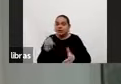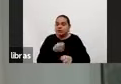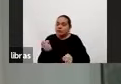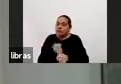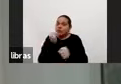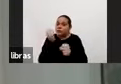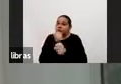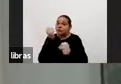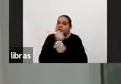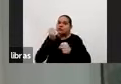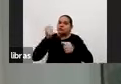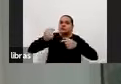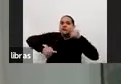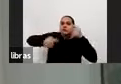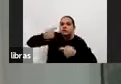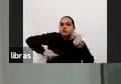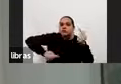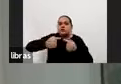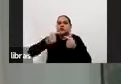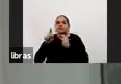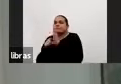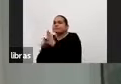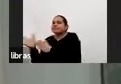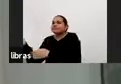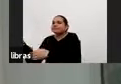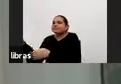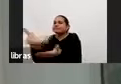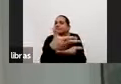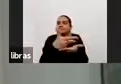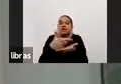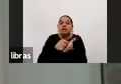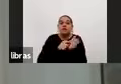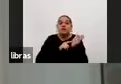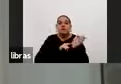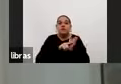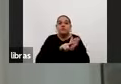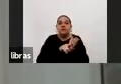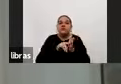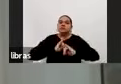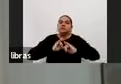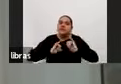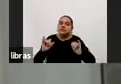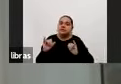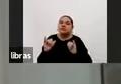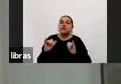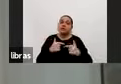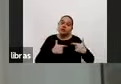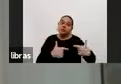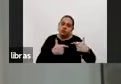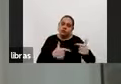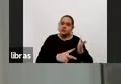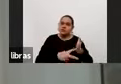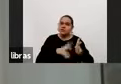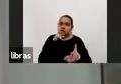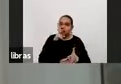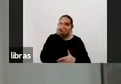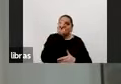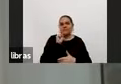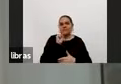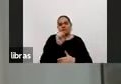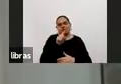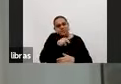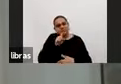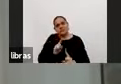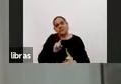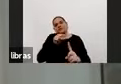e discutindo e trazendo informações para que a luta cotidiana aí do sindicato seja mais forte, né? Acho que esse é o nosso intuito. Então,